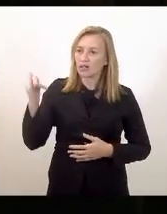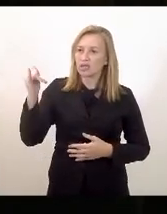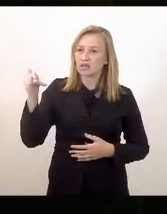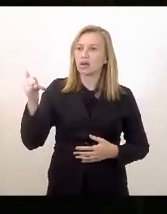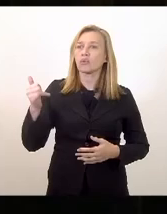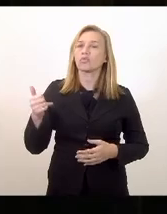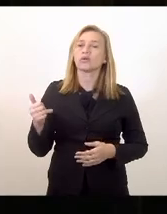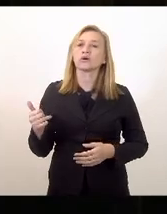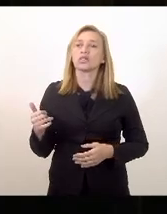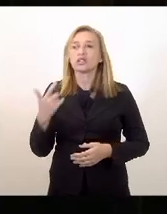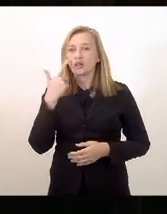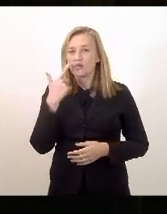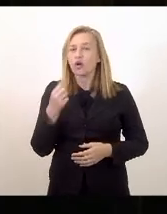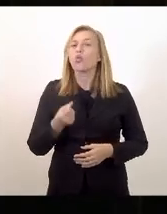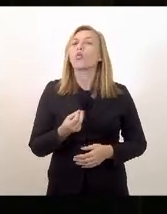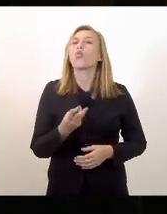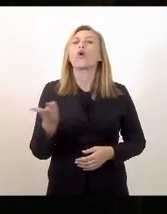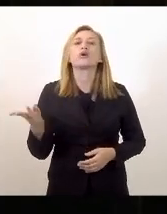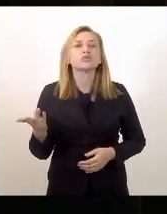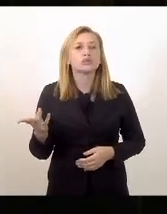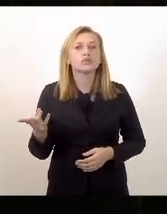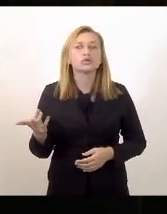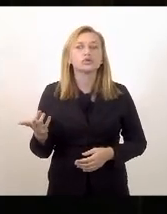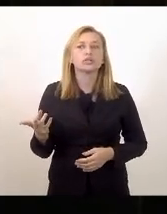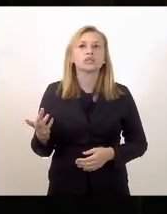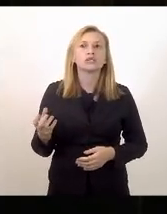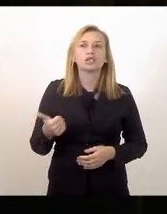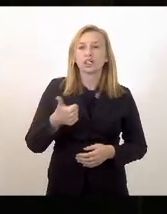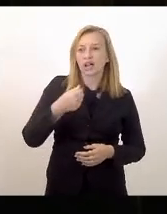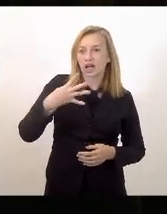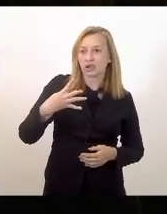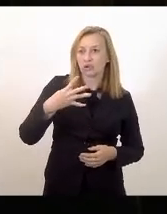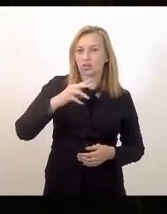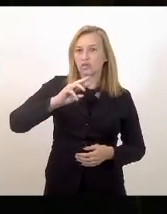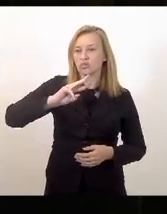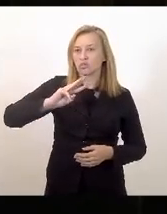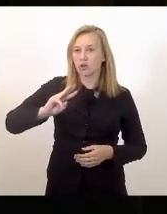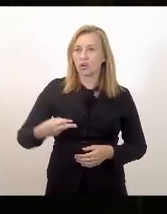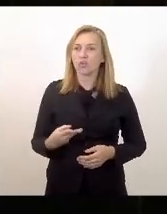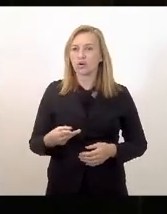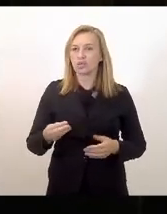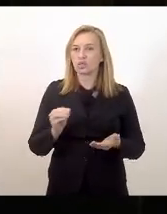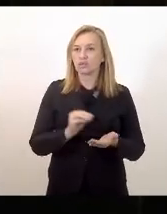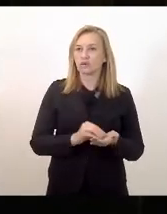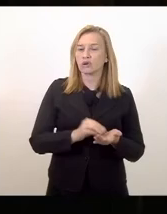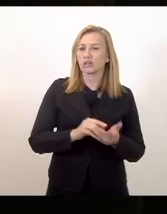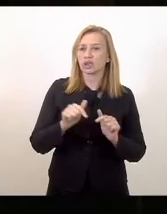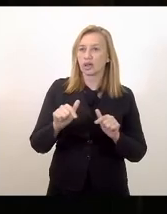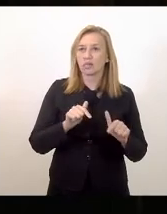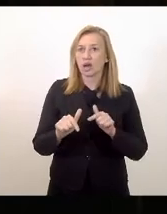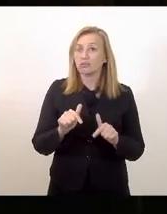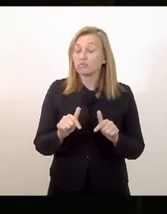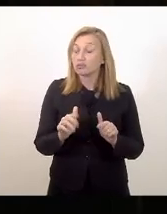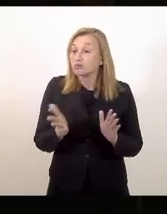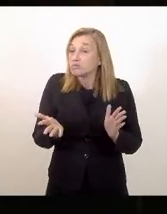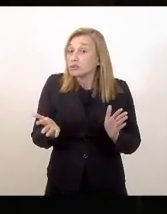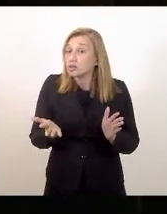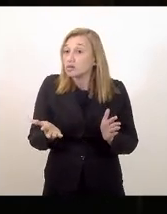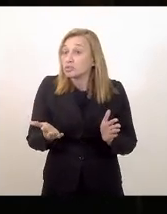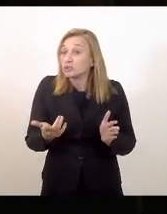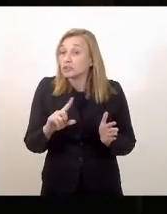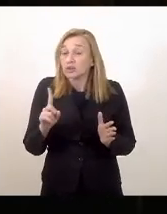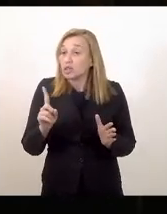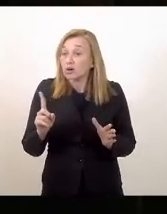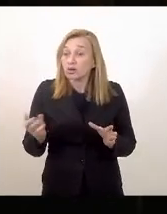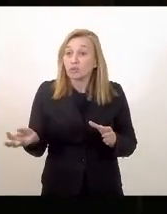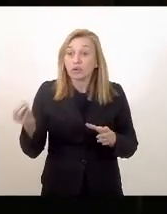alturas, a gente vê o quanto que os 14 milhões de desempregados e desempregadas não estão colocados como